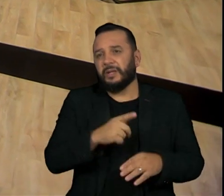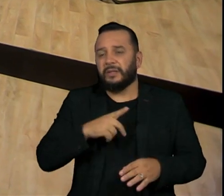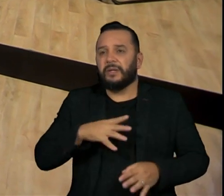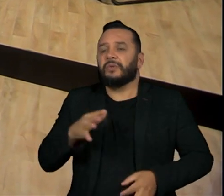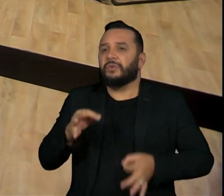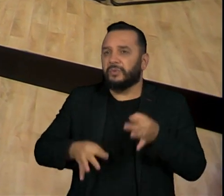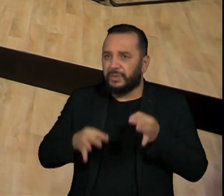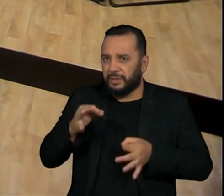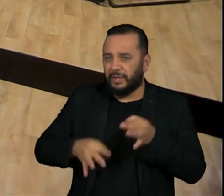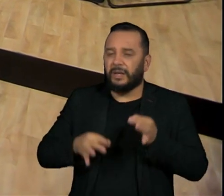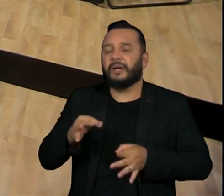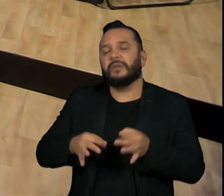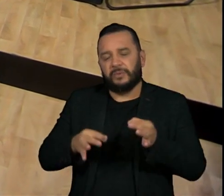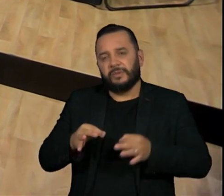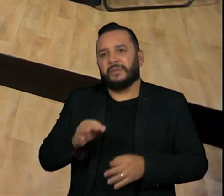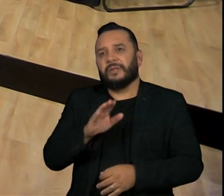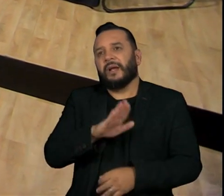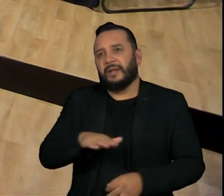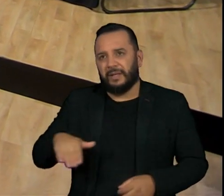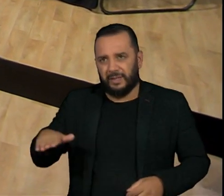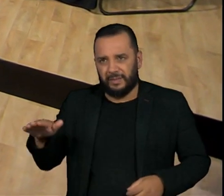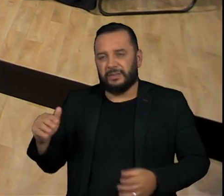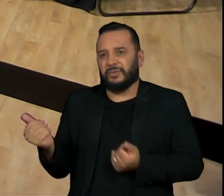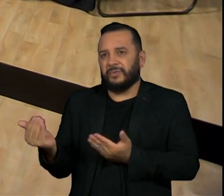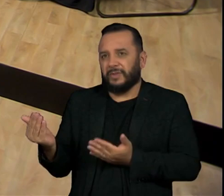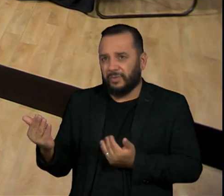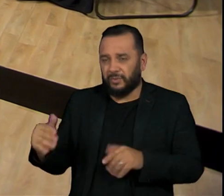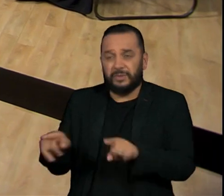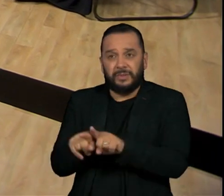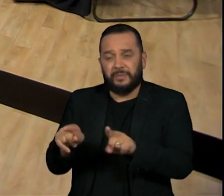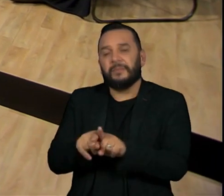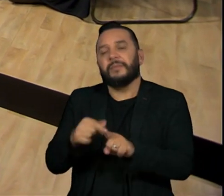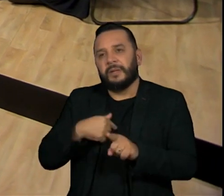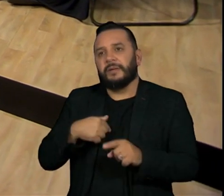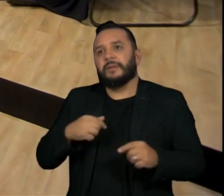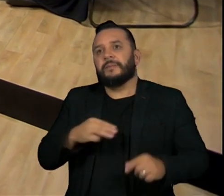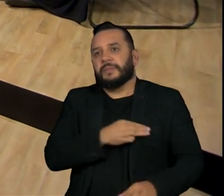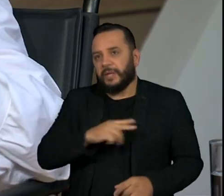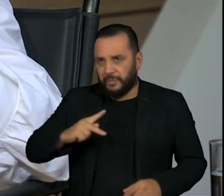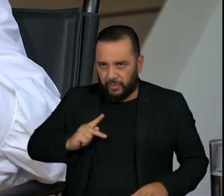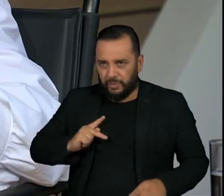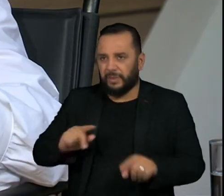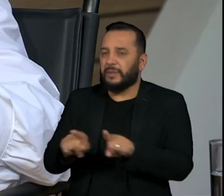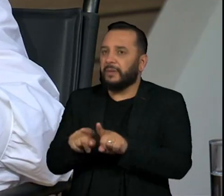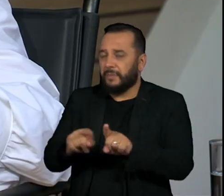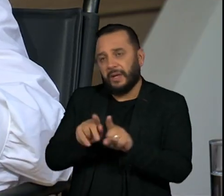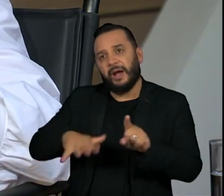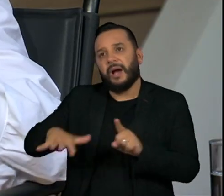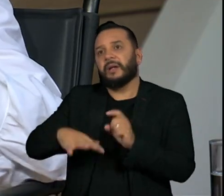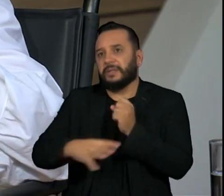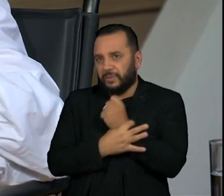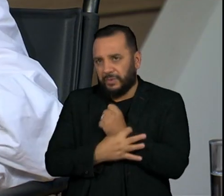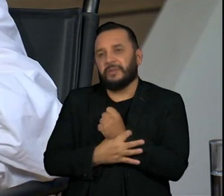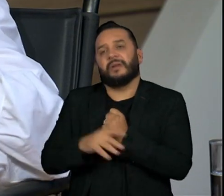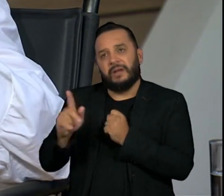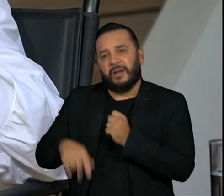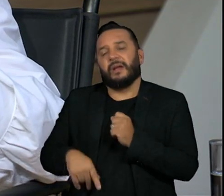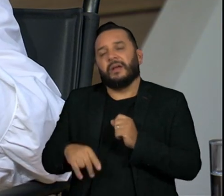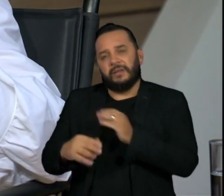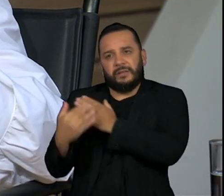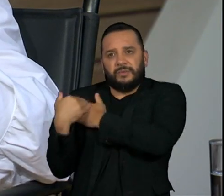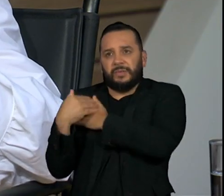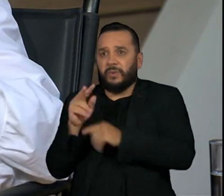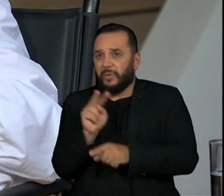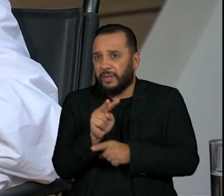Ministério Público e a Segurança Pública. Então, são várias instituições que são, sim, responsáveis pela proteção dessa criança,